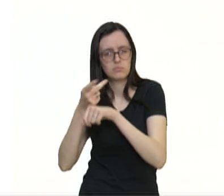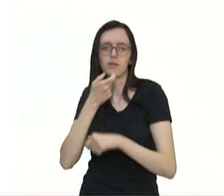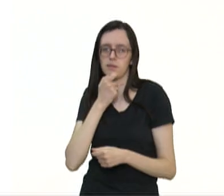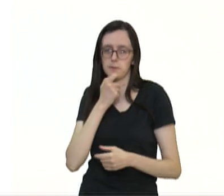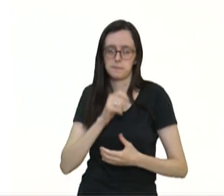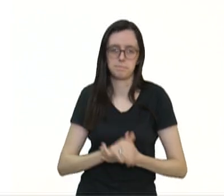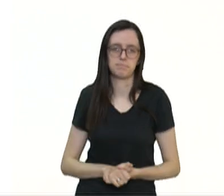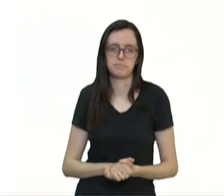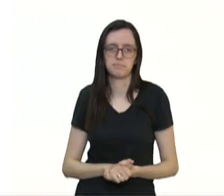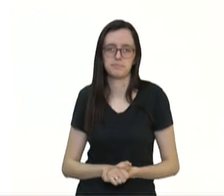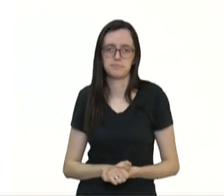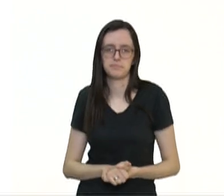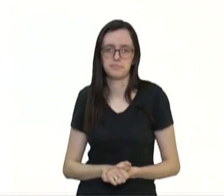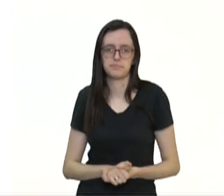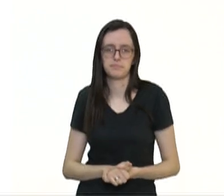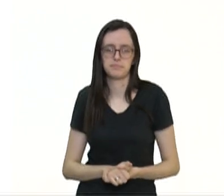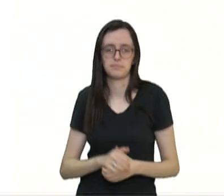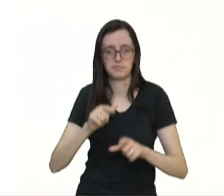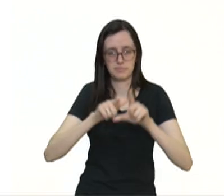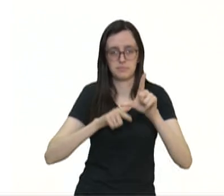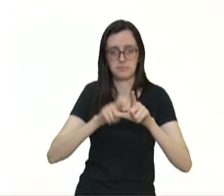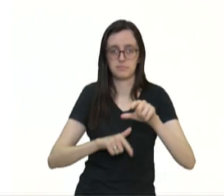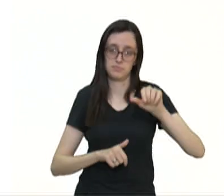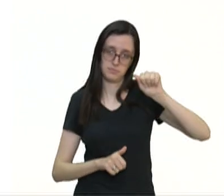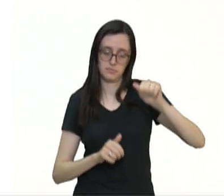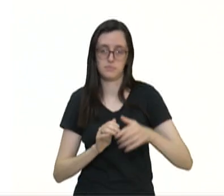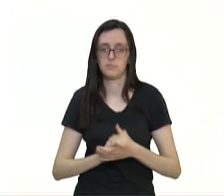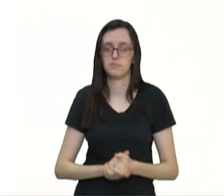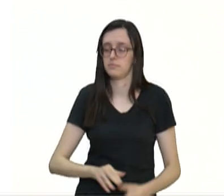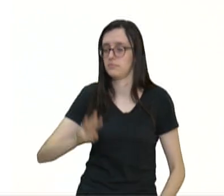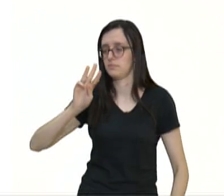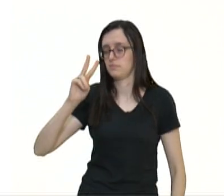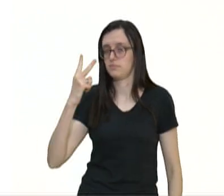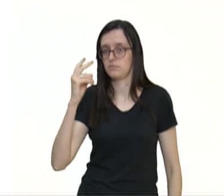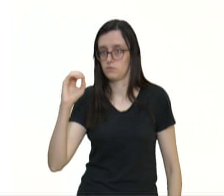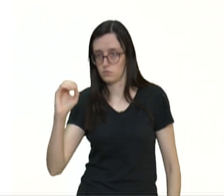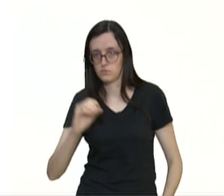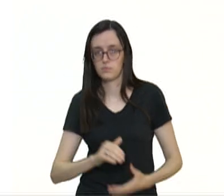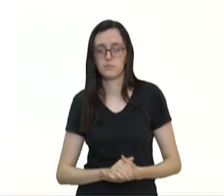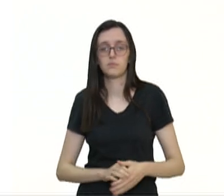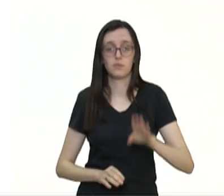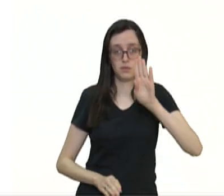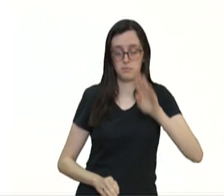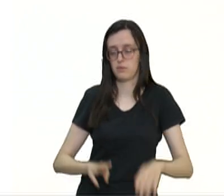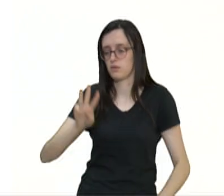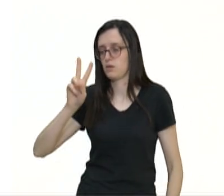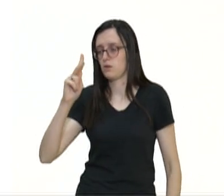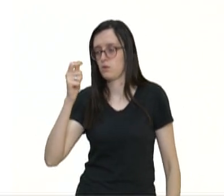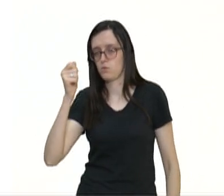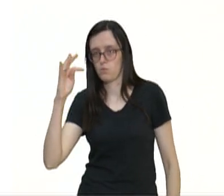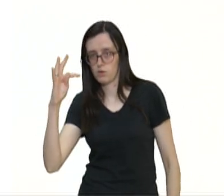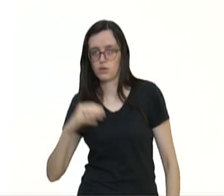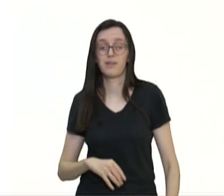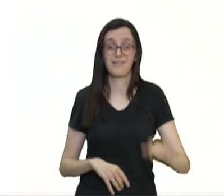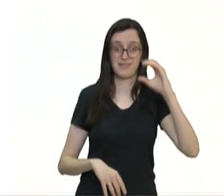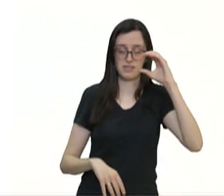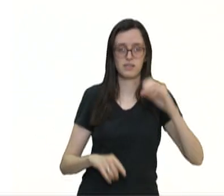inglês. Então vamos lá. Letra A eu tenho who, letra B eu tenho what e letra C